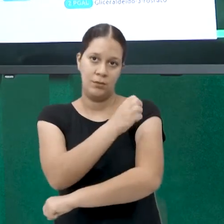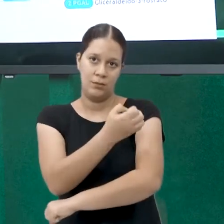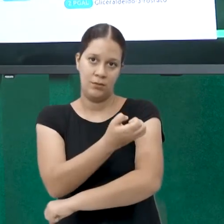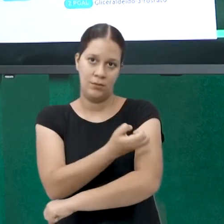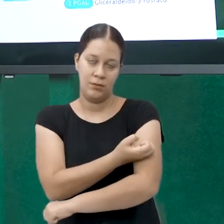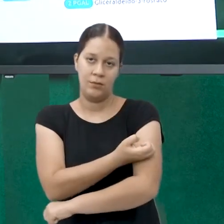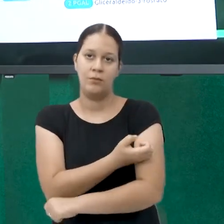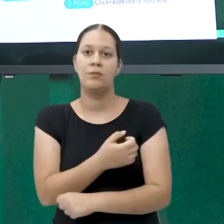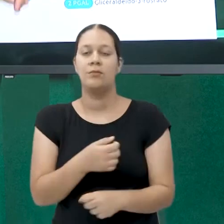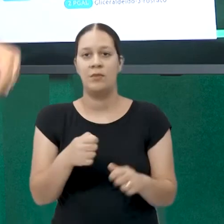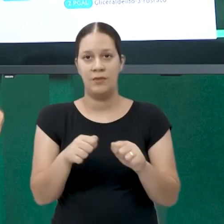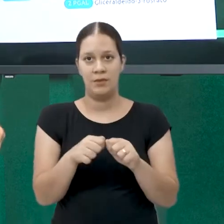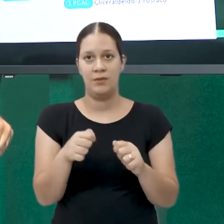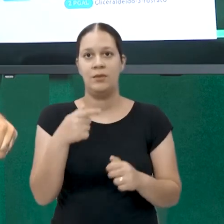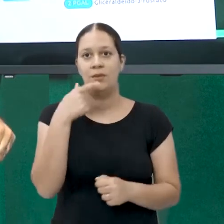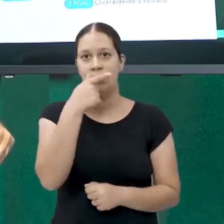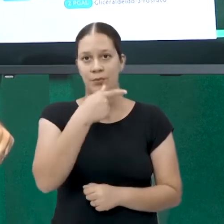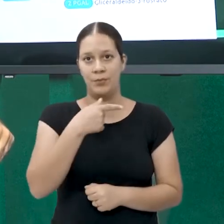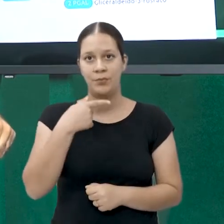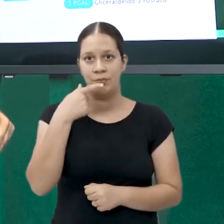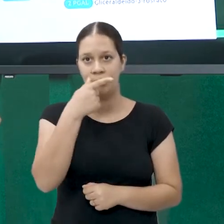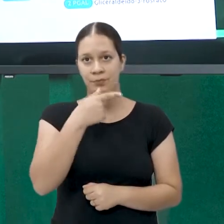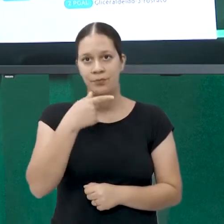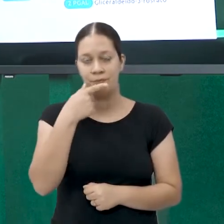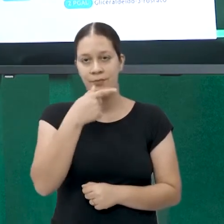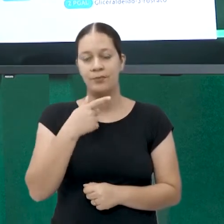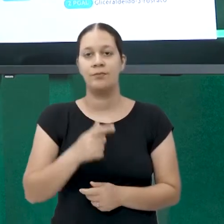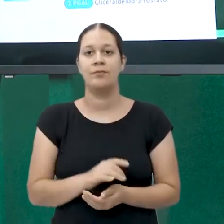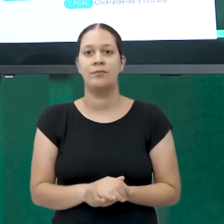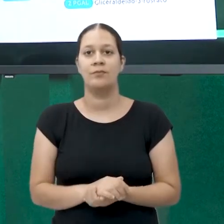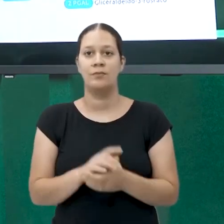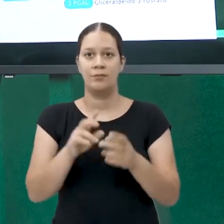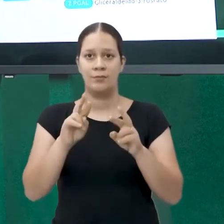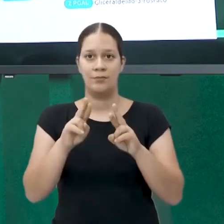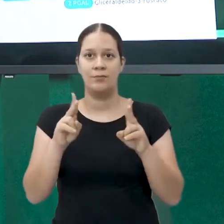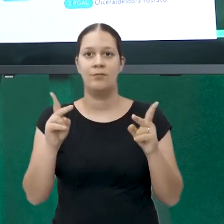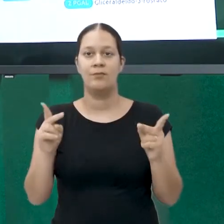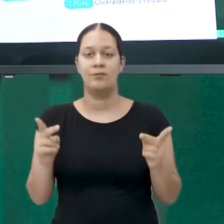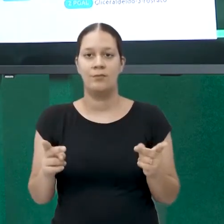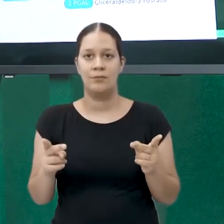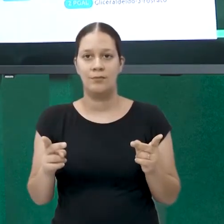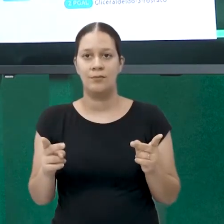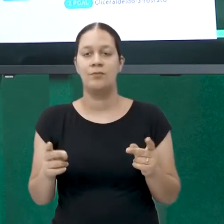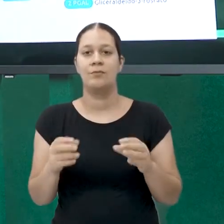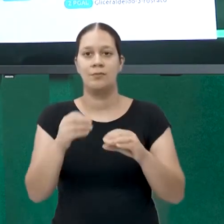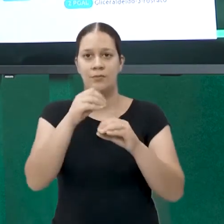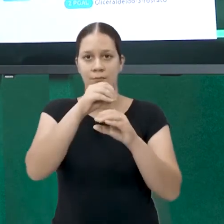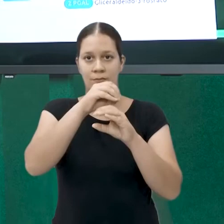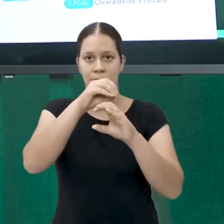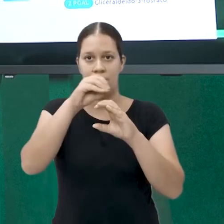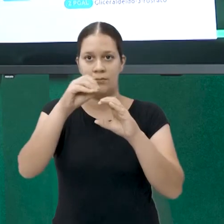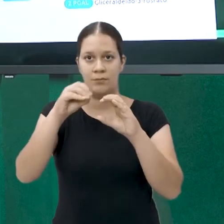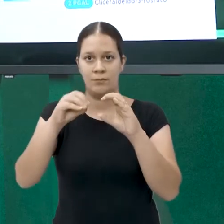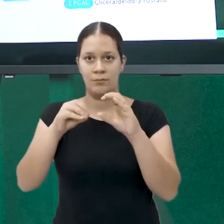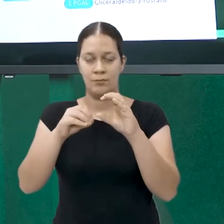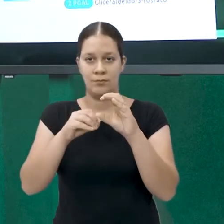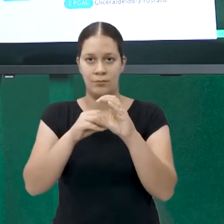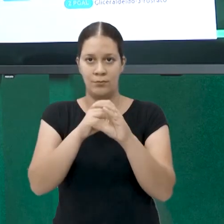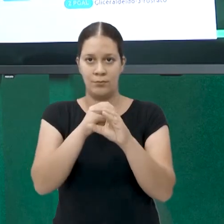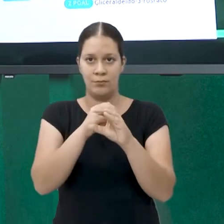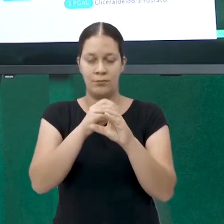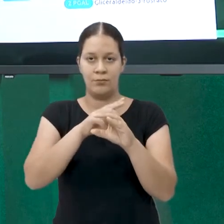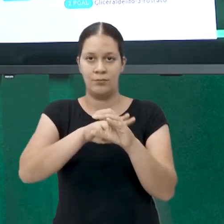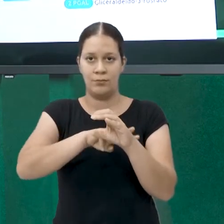de energia para produzir glicose. Então, a grande diferença é aqui. O cloroplasto,